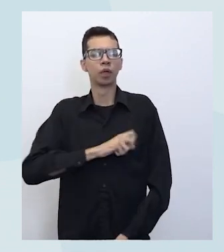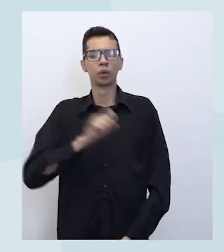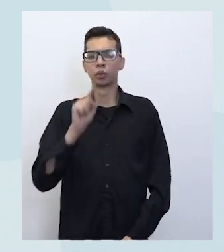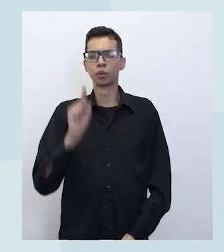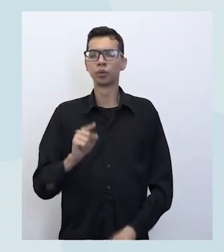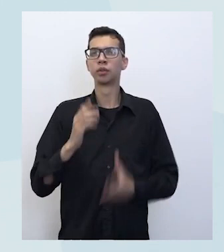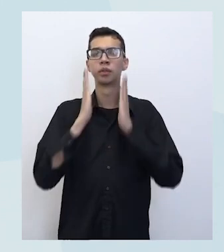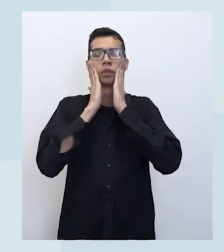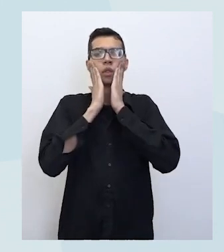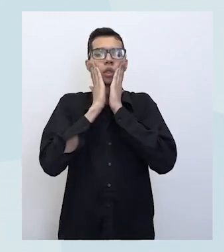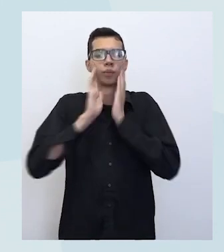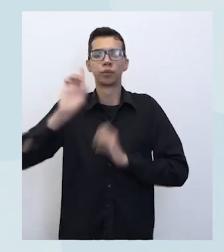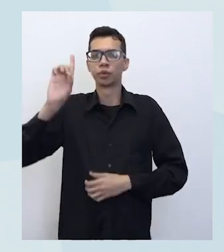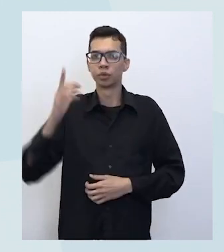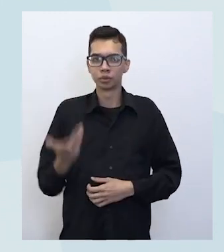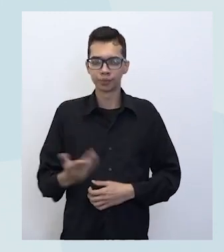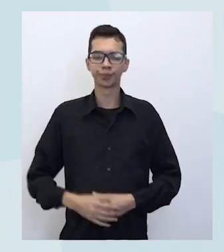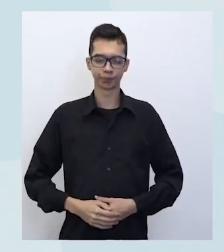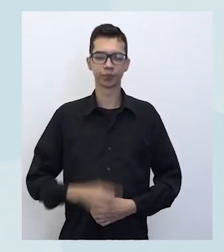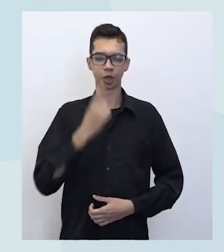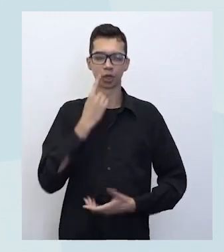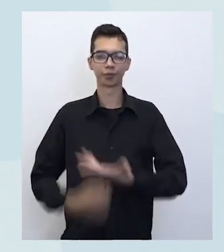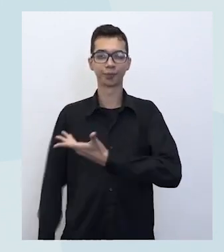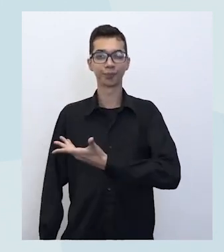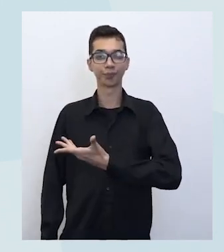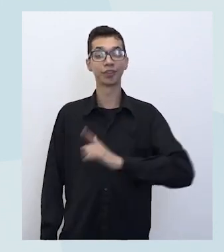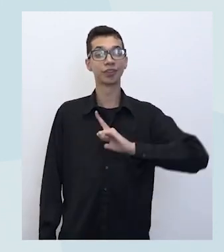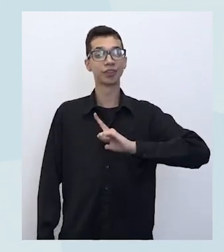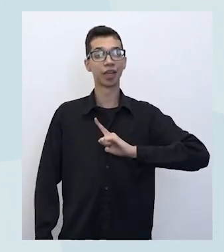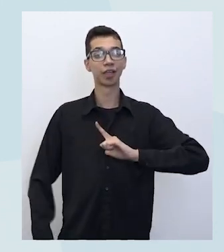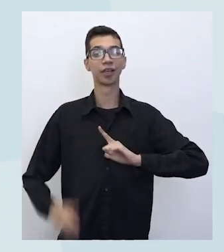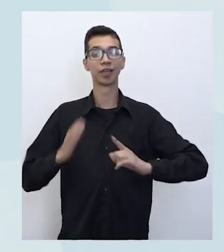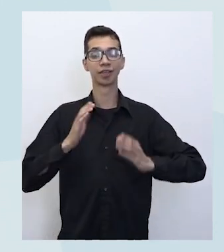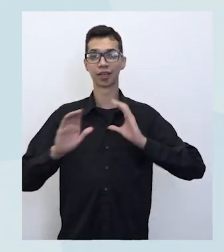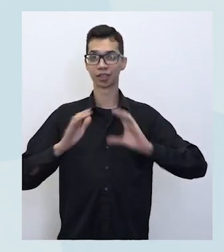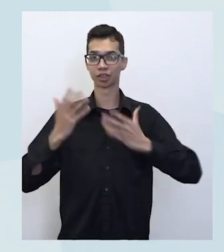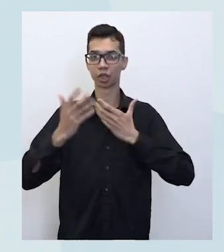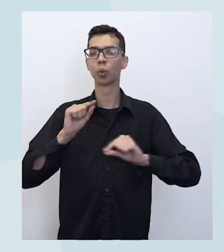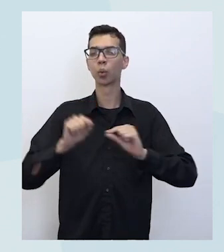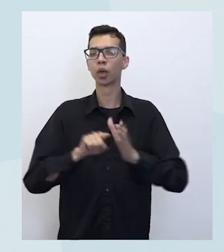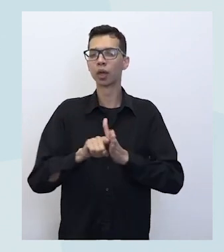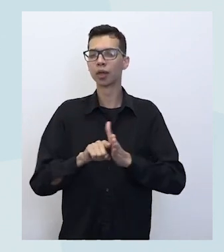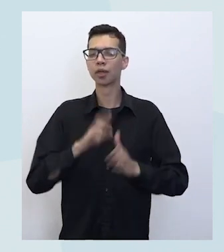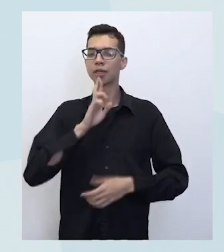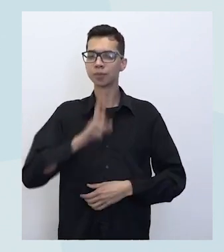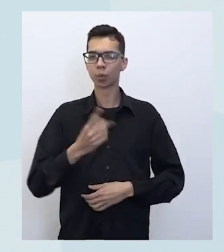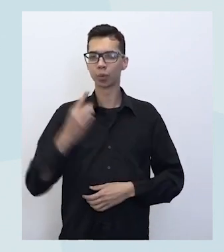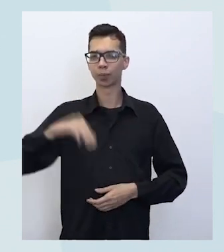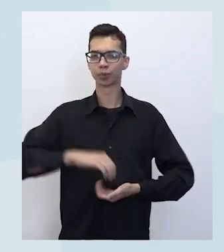uma cantiga de amigo estão presentes nesta cantiga? Um minutinho e já voltamos.